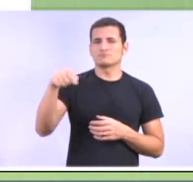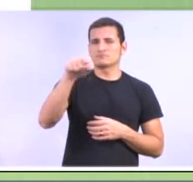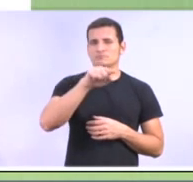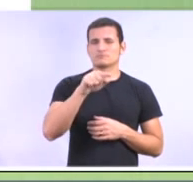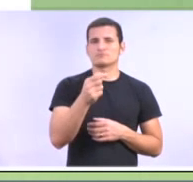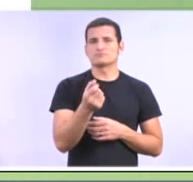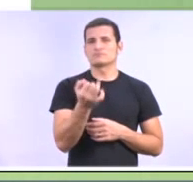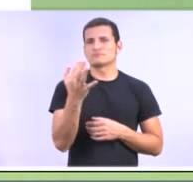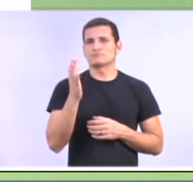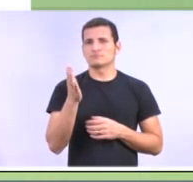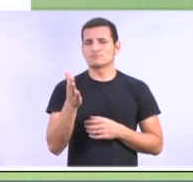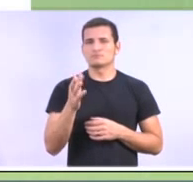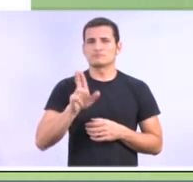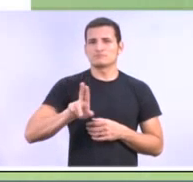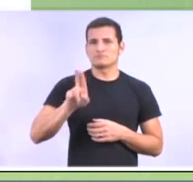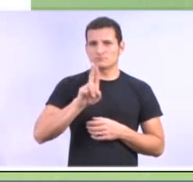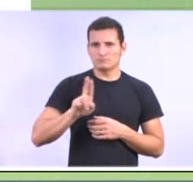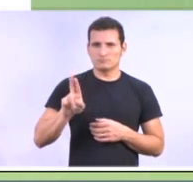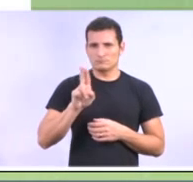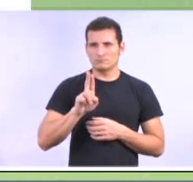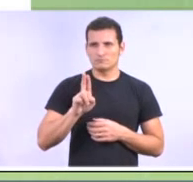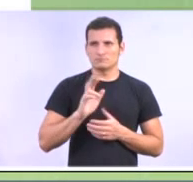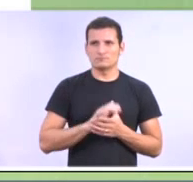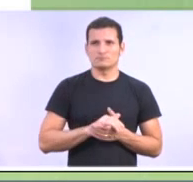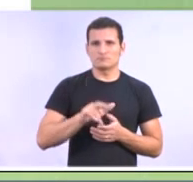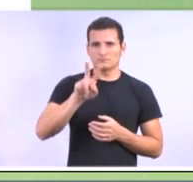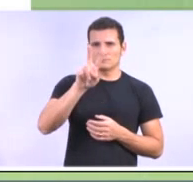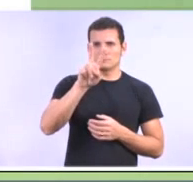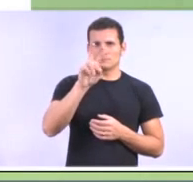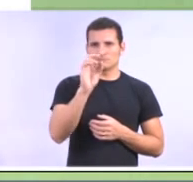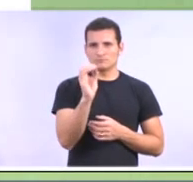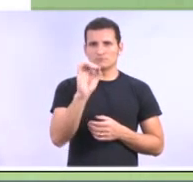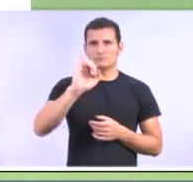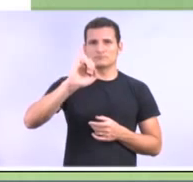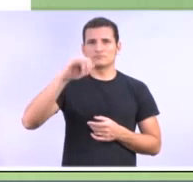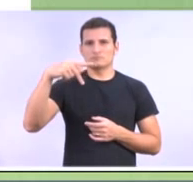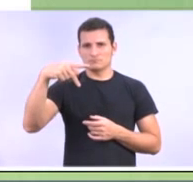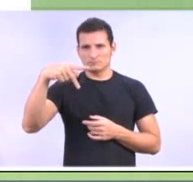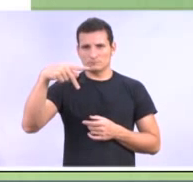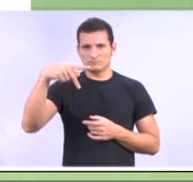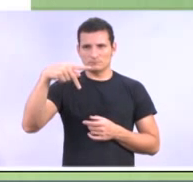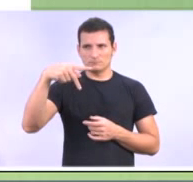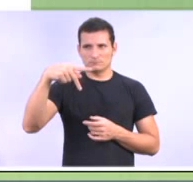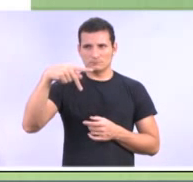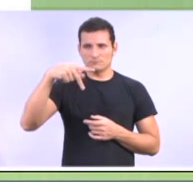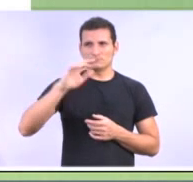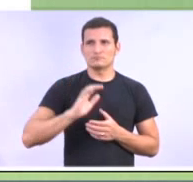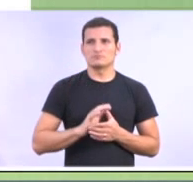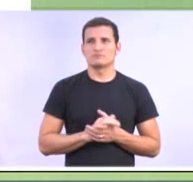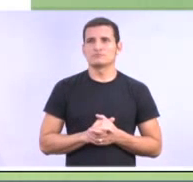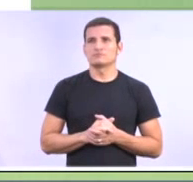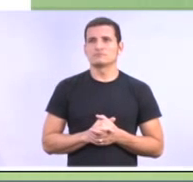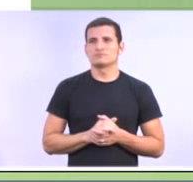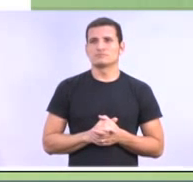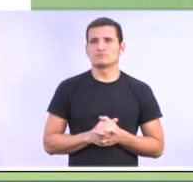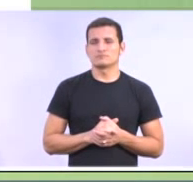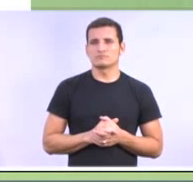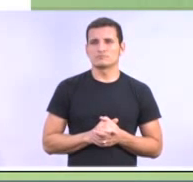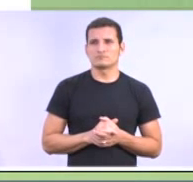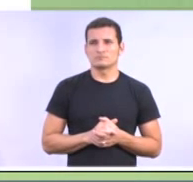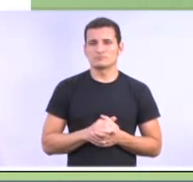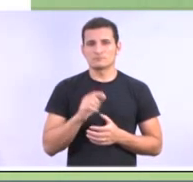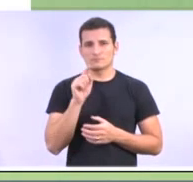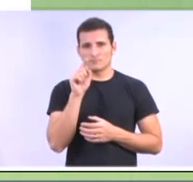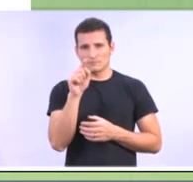já podem ter utilizado, por exemplo, VoIP, né? Telefonia de voz sobre IP. Aqui a gente está no